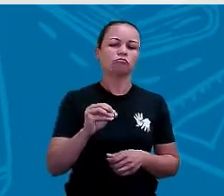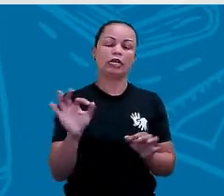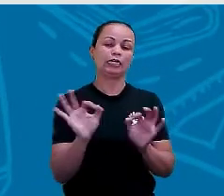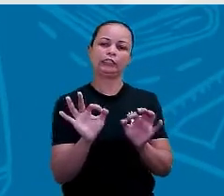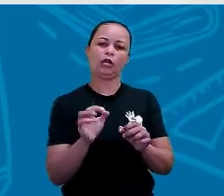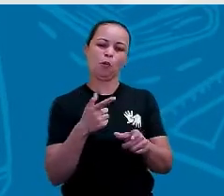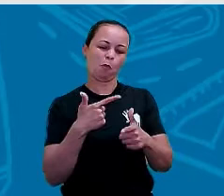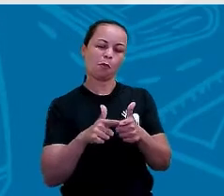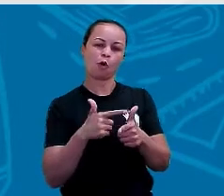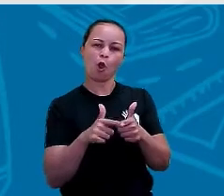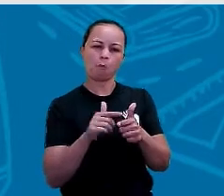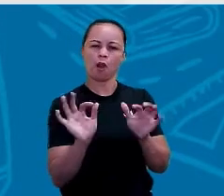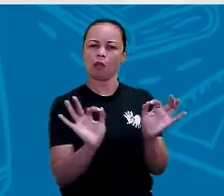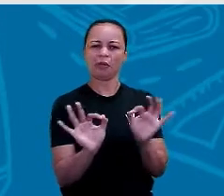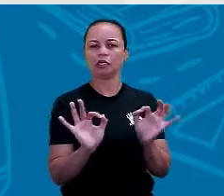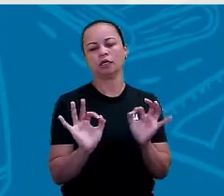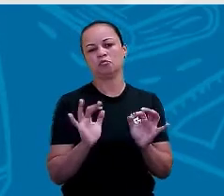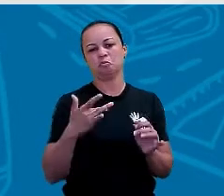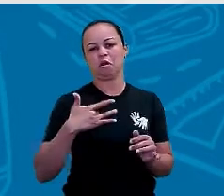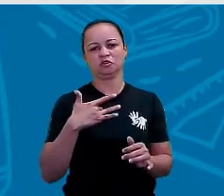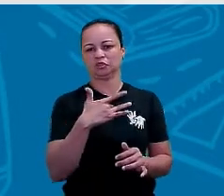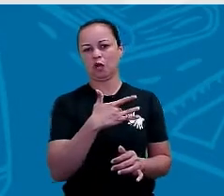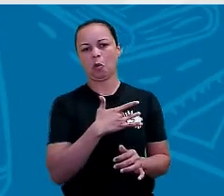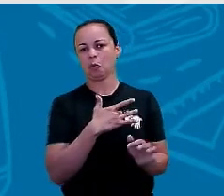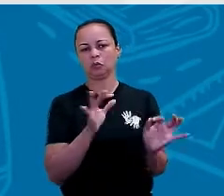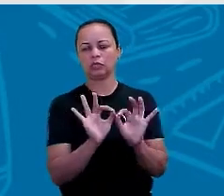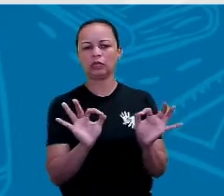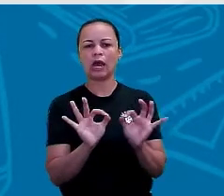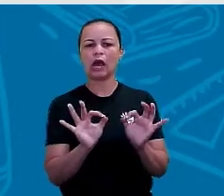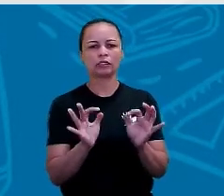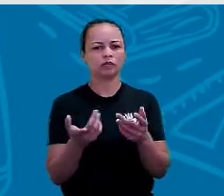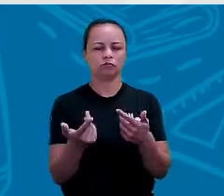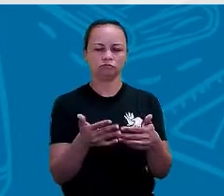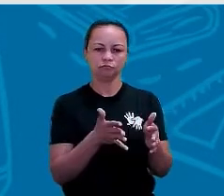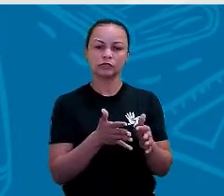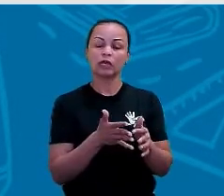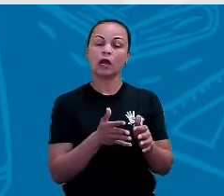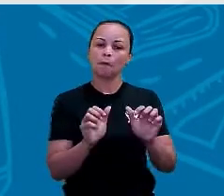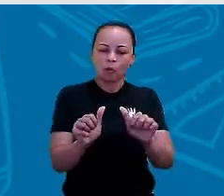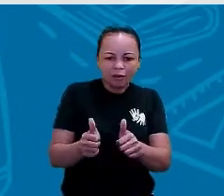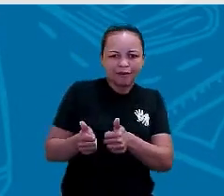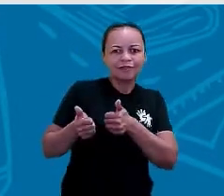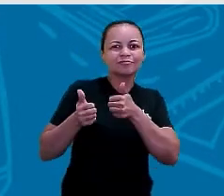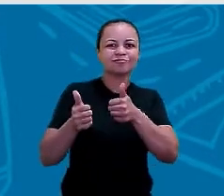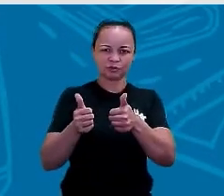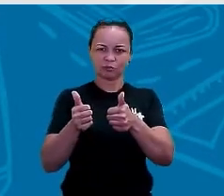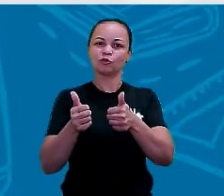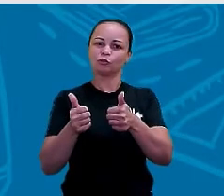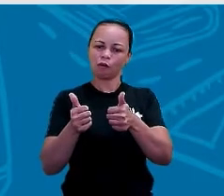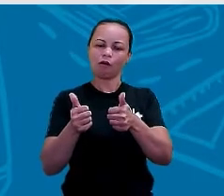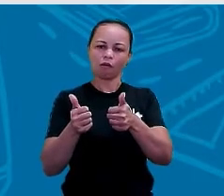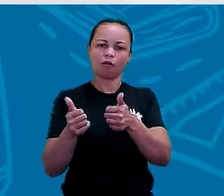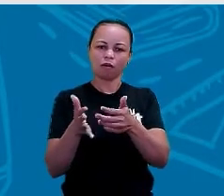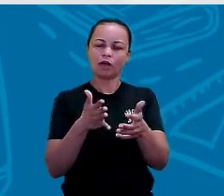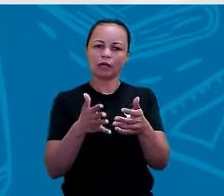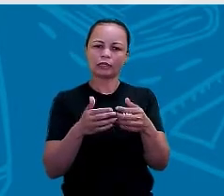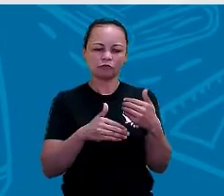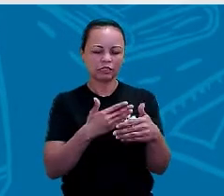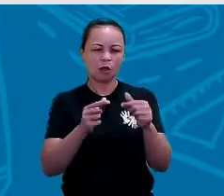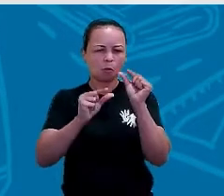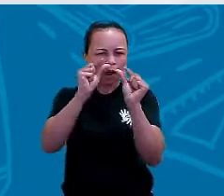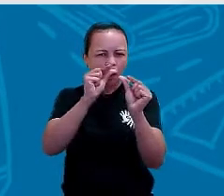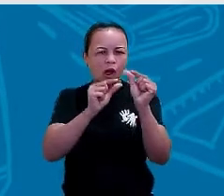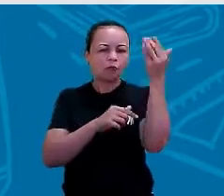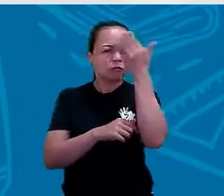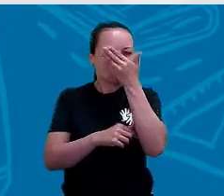vai causar dano, não vai causar prejuízo à tua saúde. Portanto, são aqueles micro-organismos que vão estar atuando de